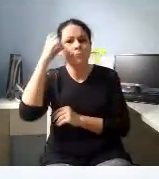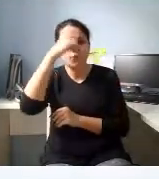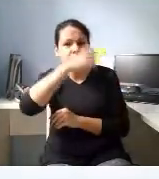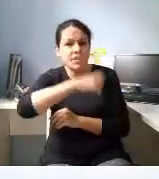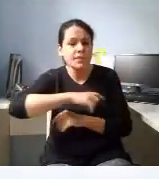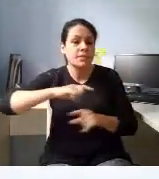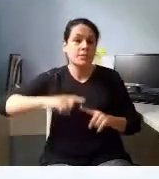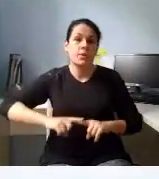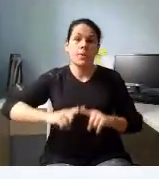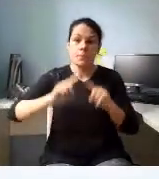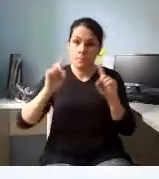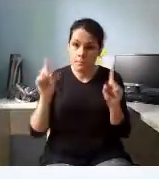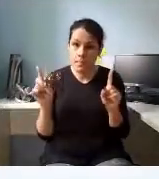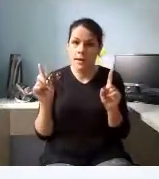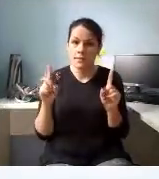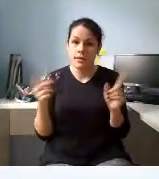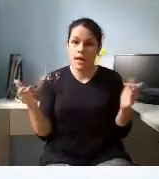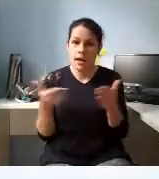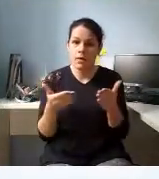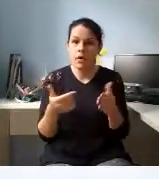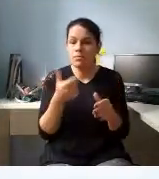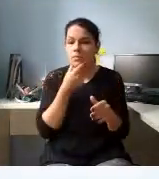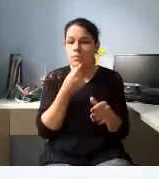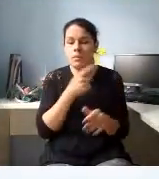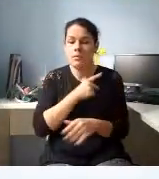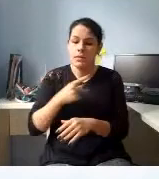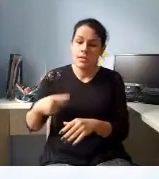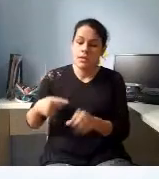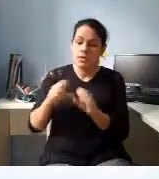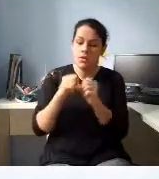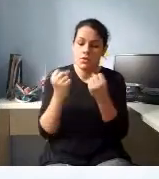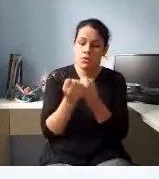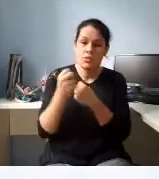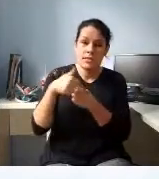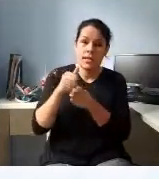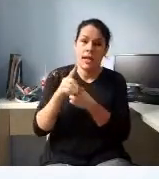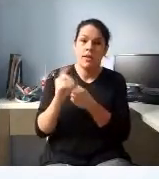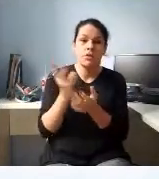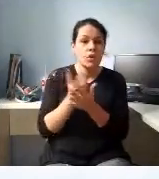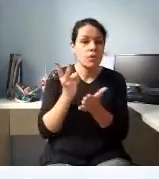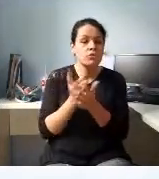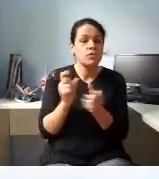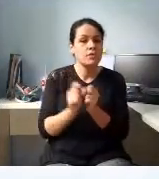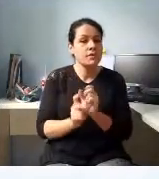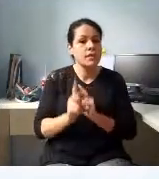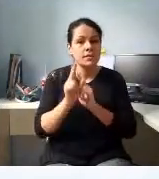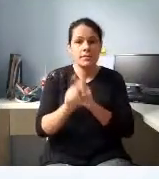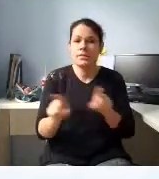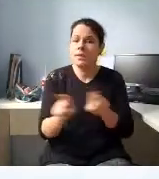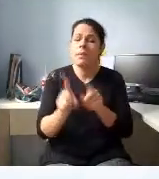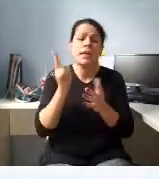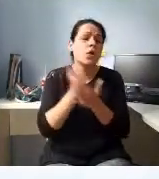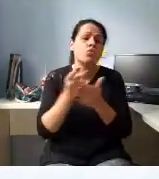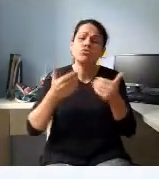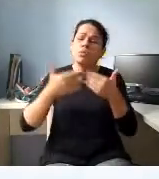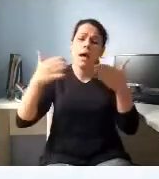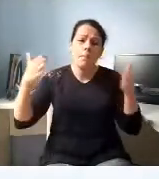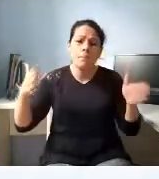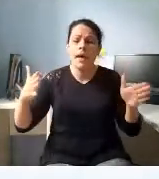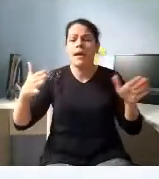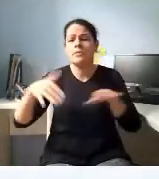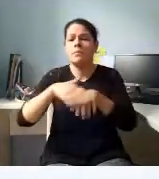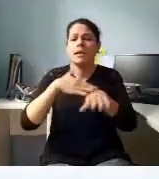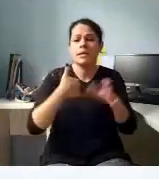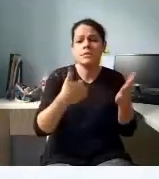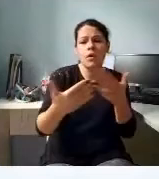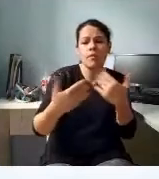Mas, agora, como presidente do Senado, a gente espera, tanto de um quanto do outro, que as portas continuem abertas para que esse diálogo possa